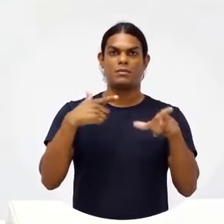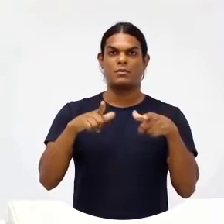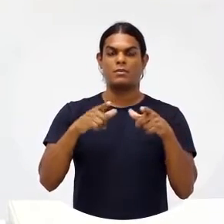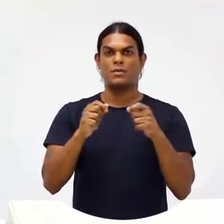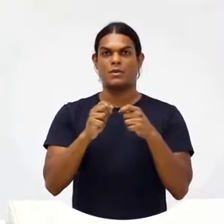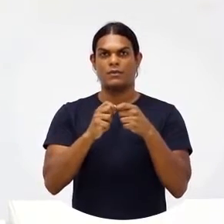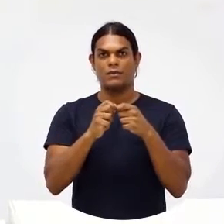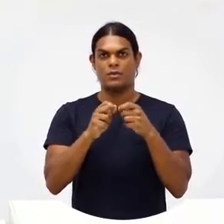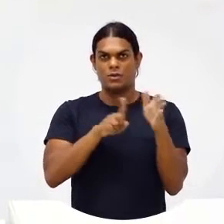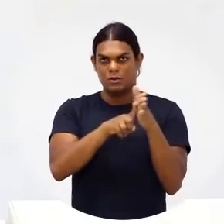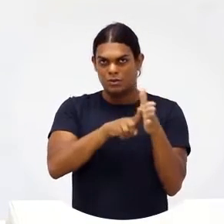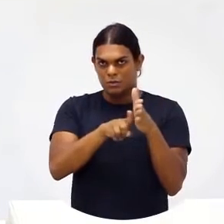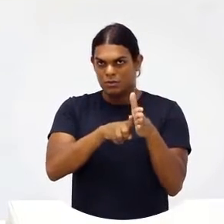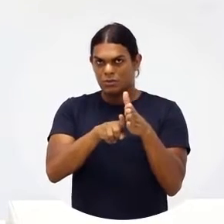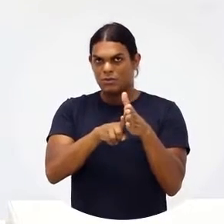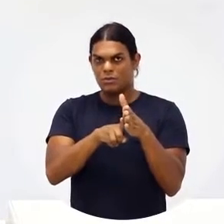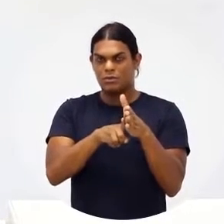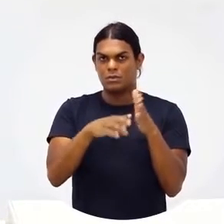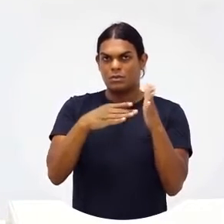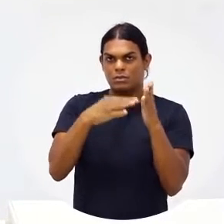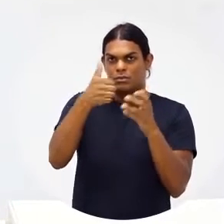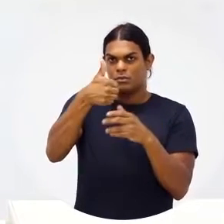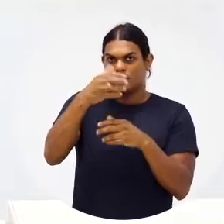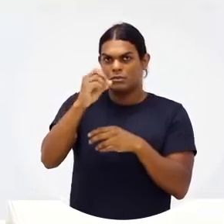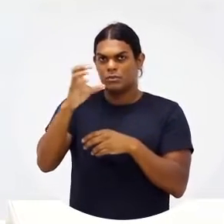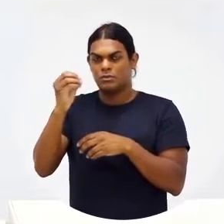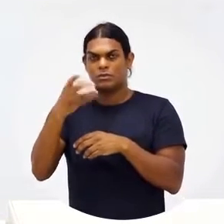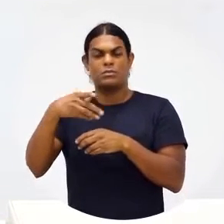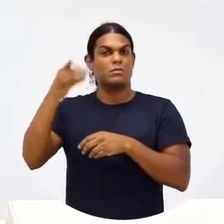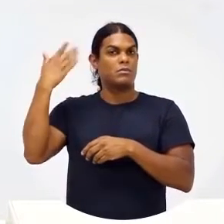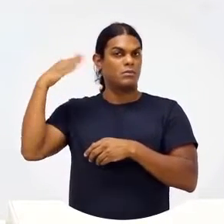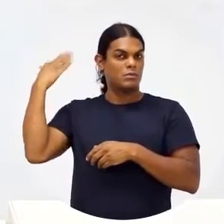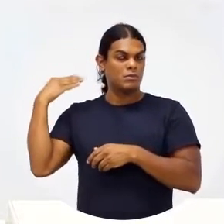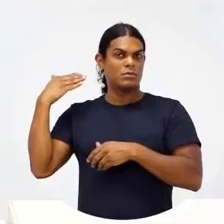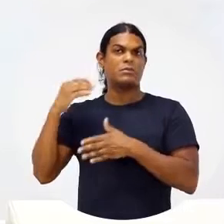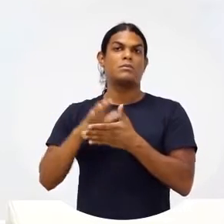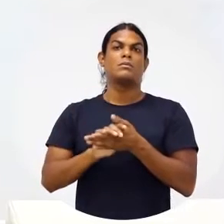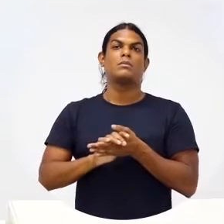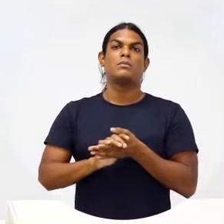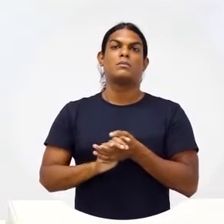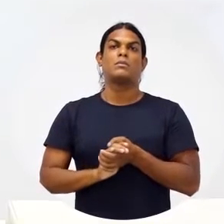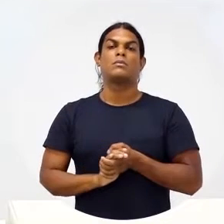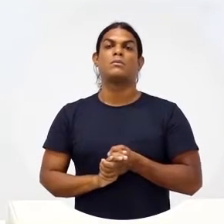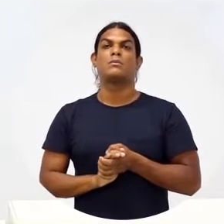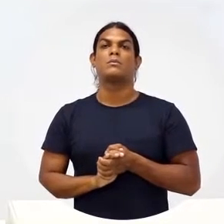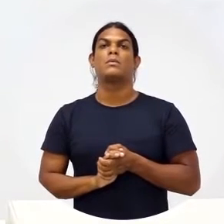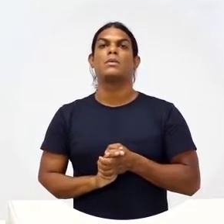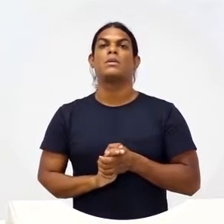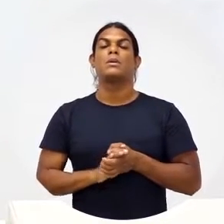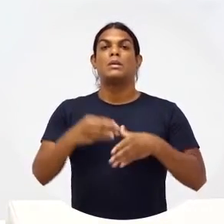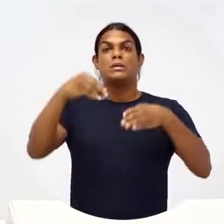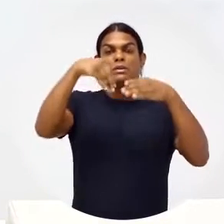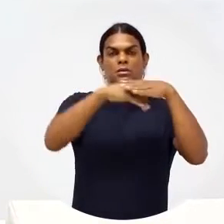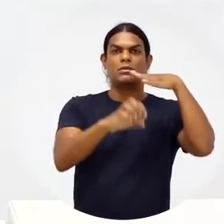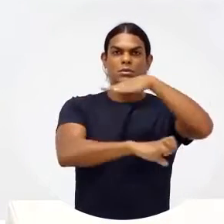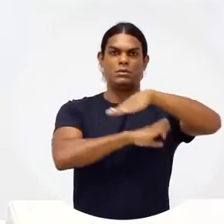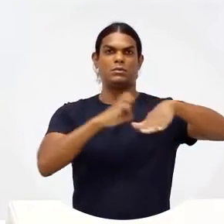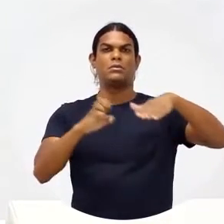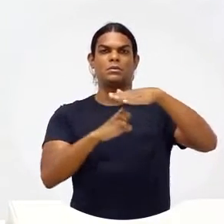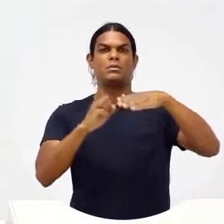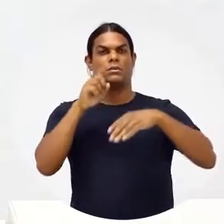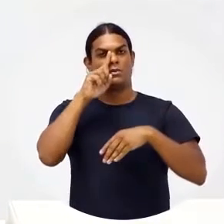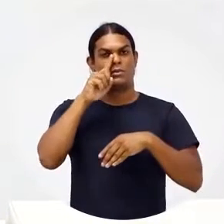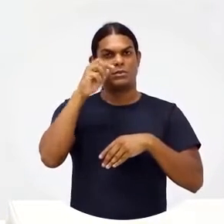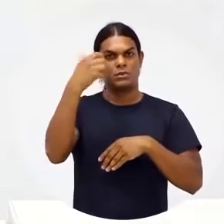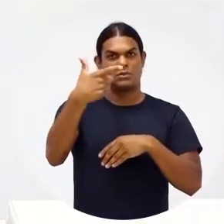exame periódico há 100 dias atrás e que ele faz parte de uma empresa que se classifica no grau de risco